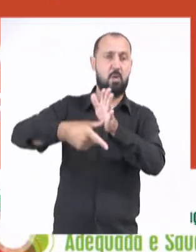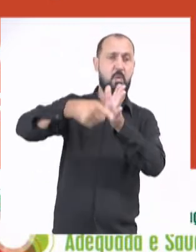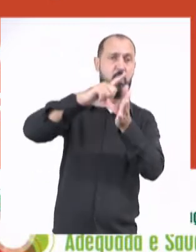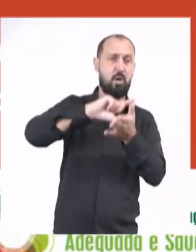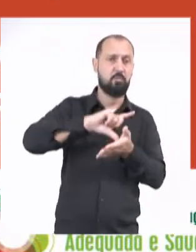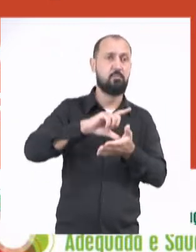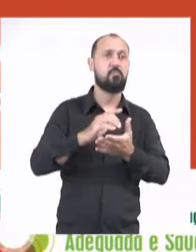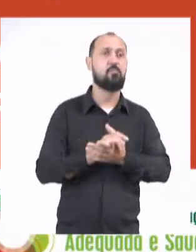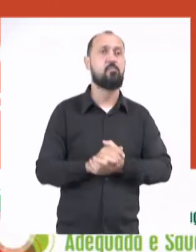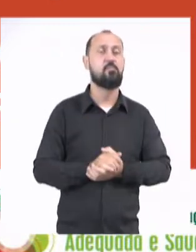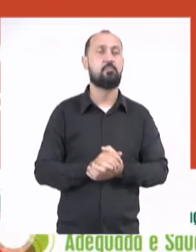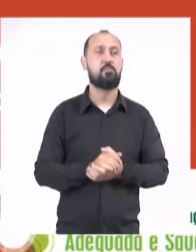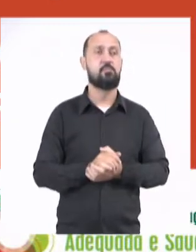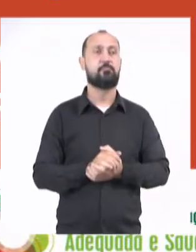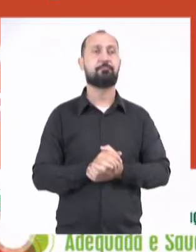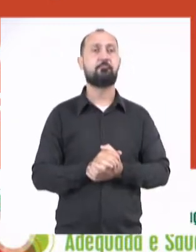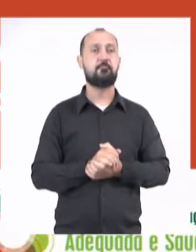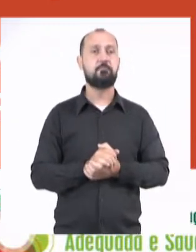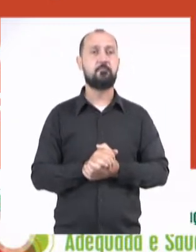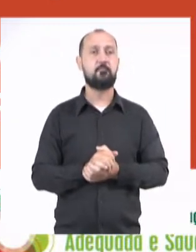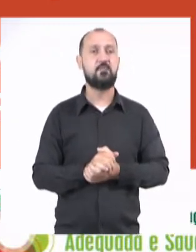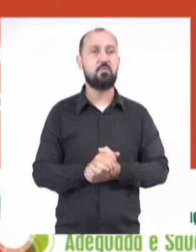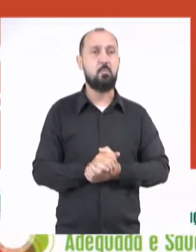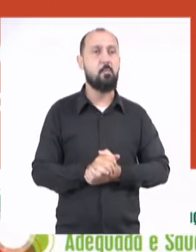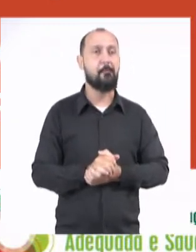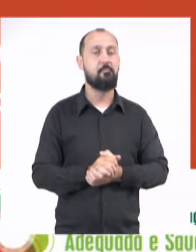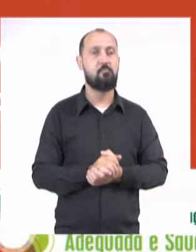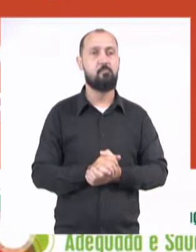temos Covid-19. Então,